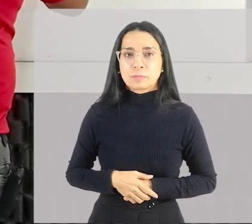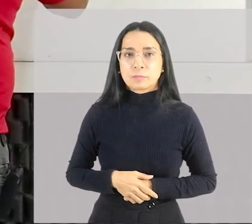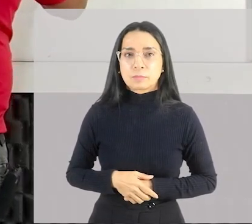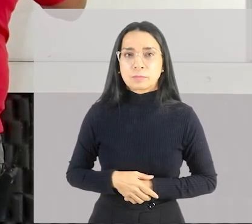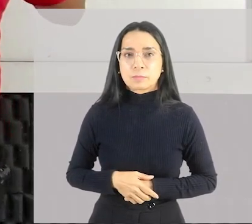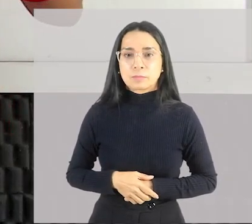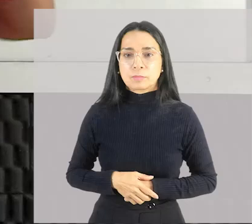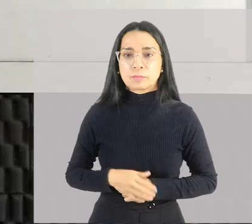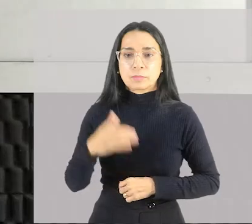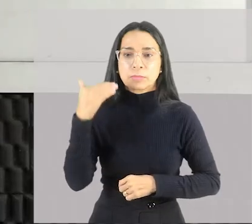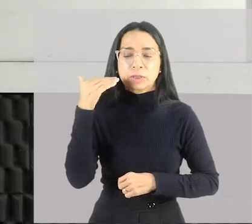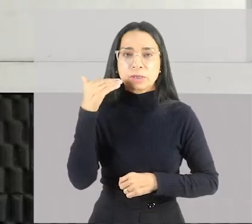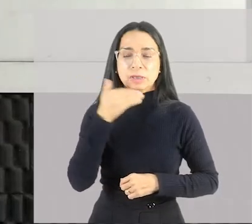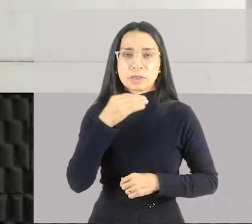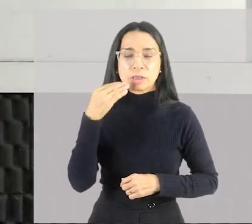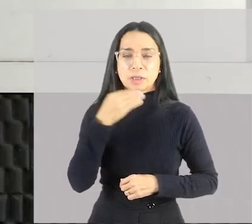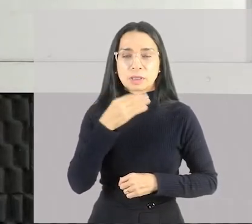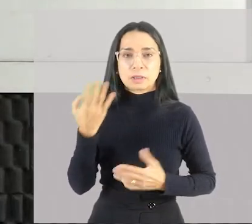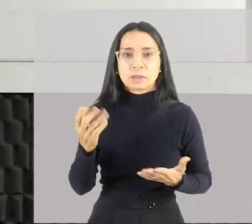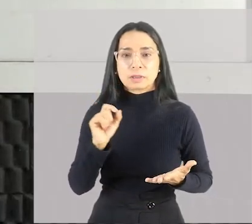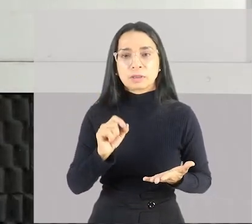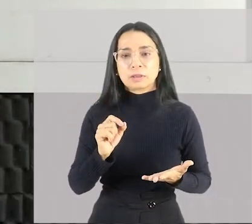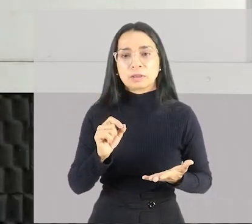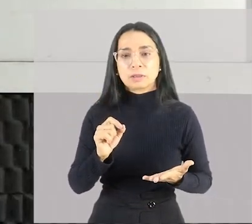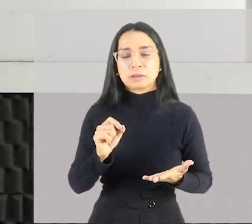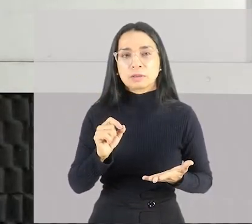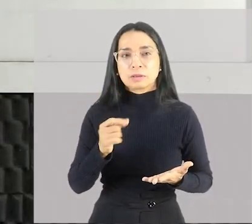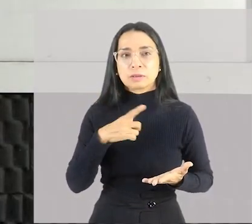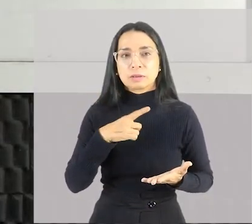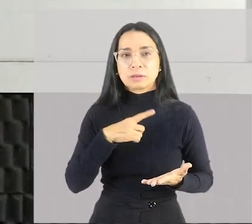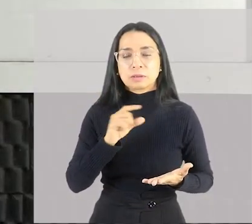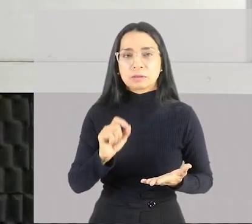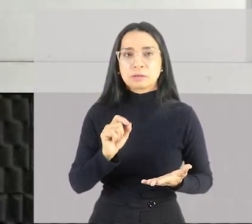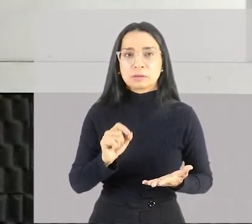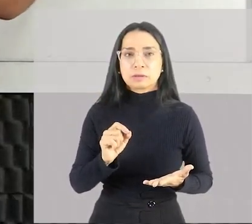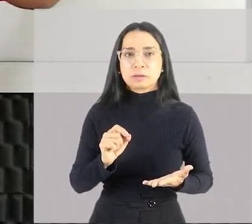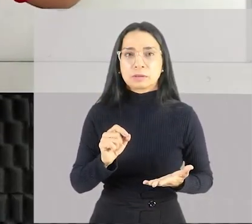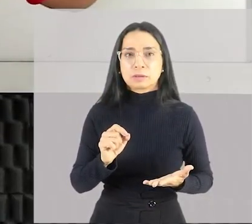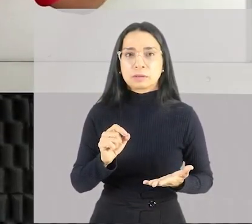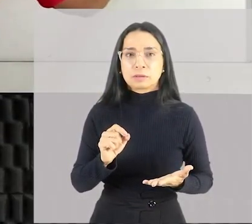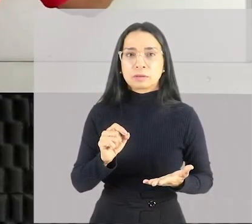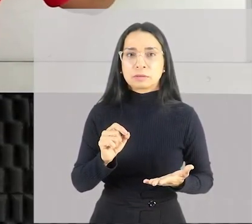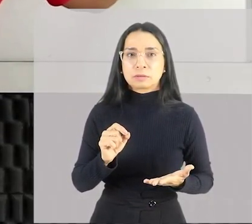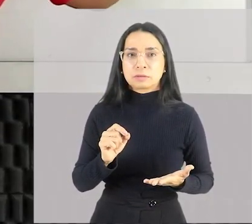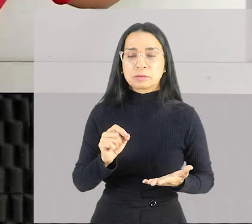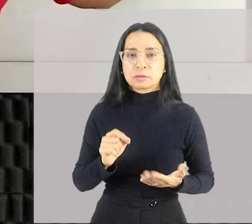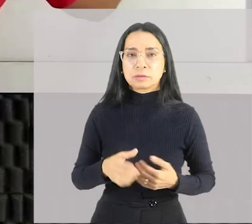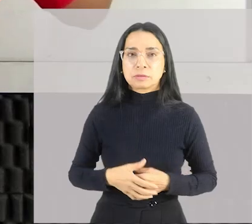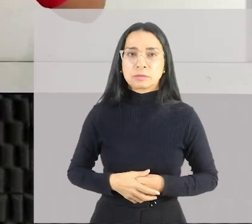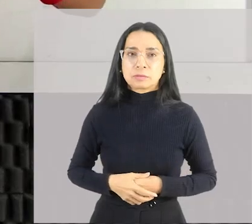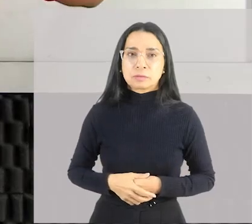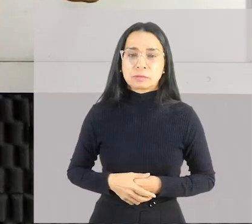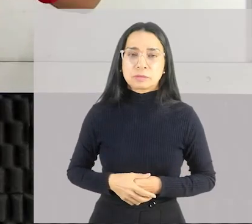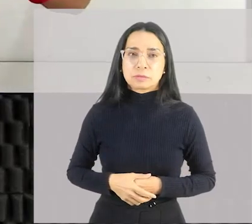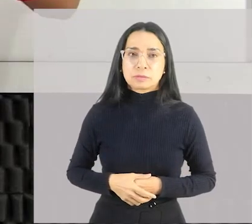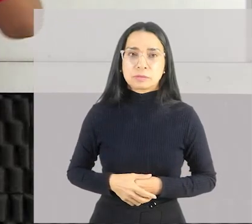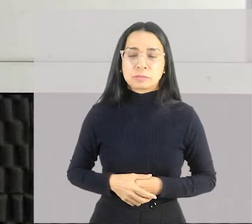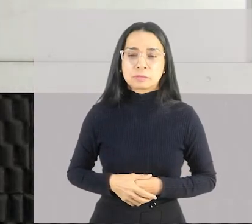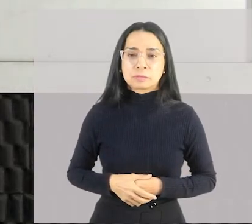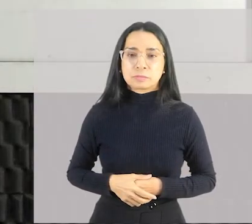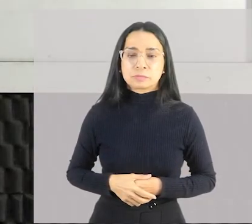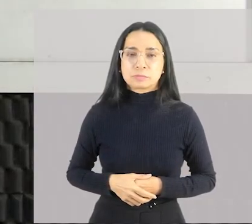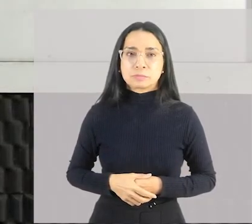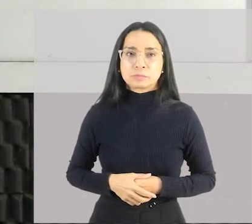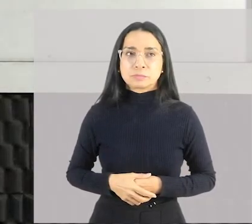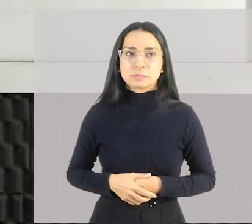defeituosos certo e aí você tem você vai levar C né você tem